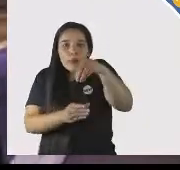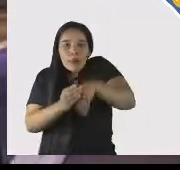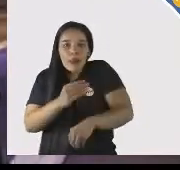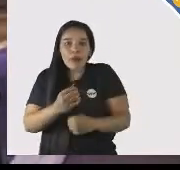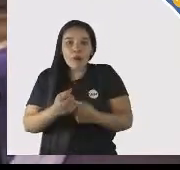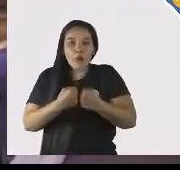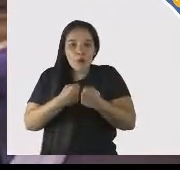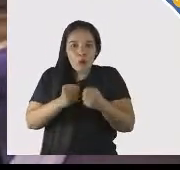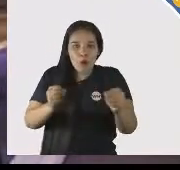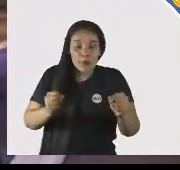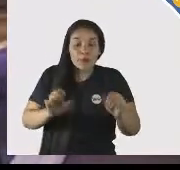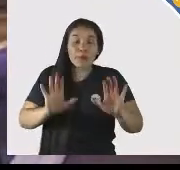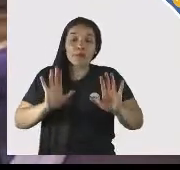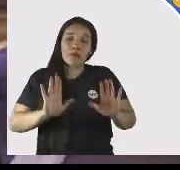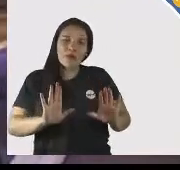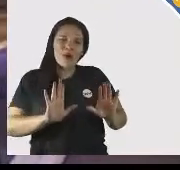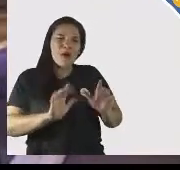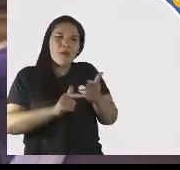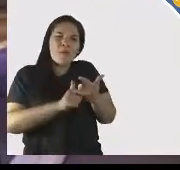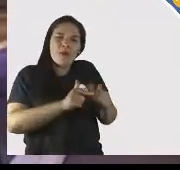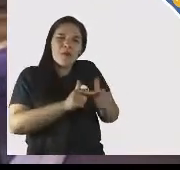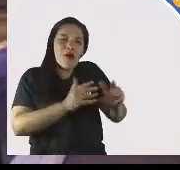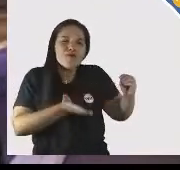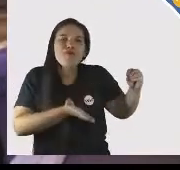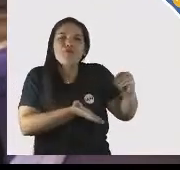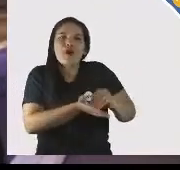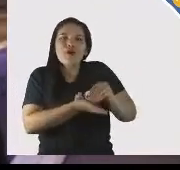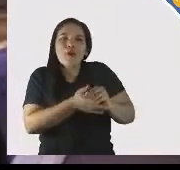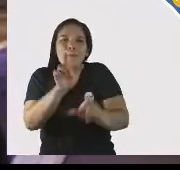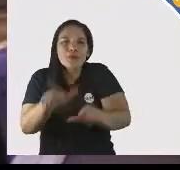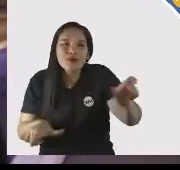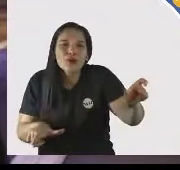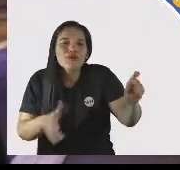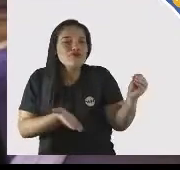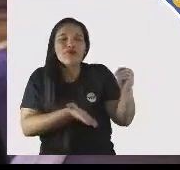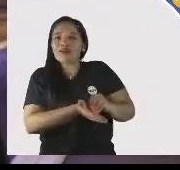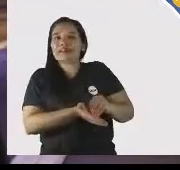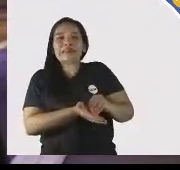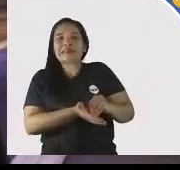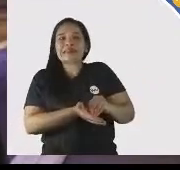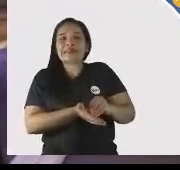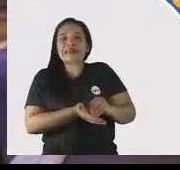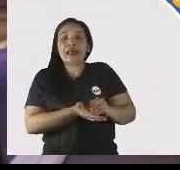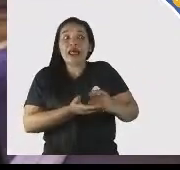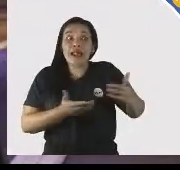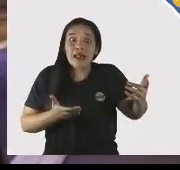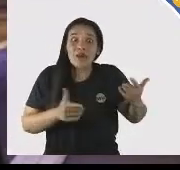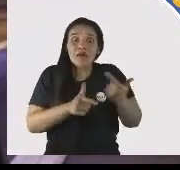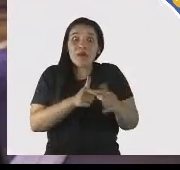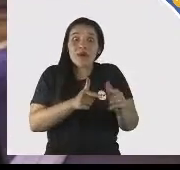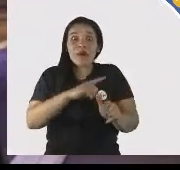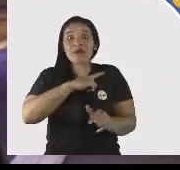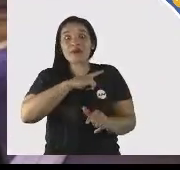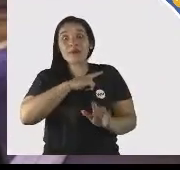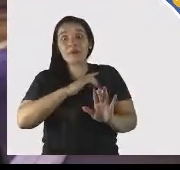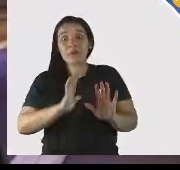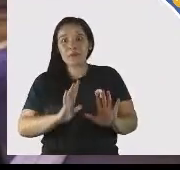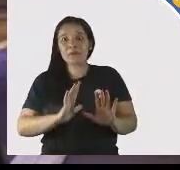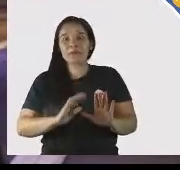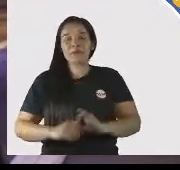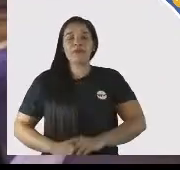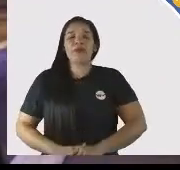falta de passageiros né então a falta de passageiros provocou evidentemente aí